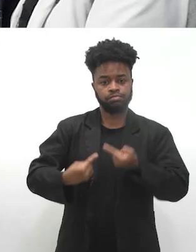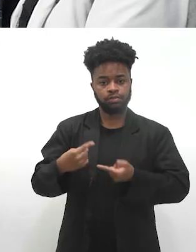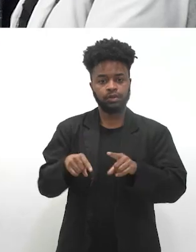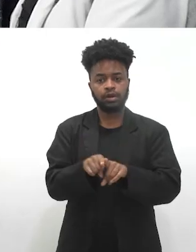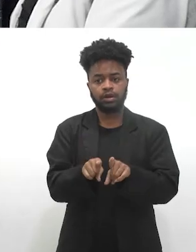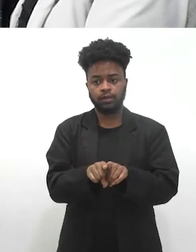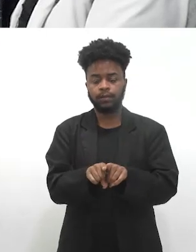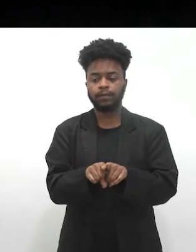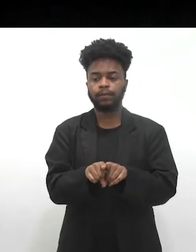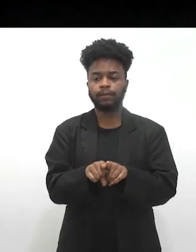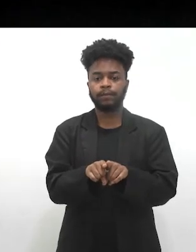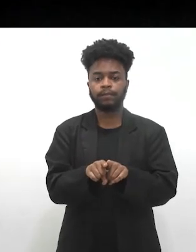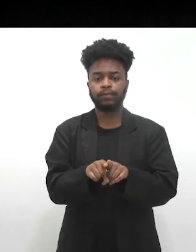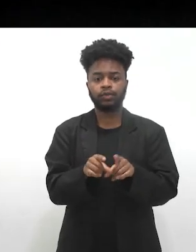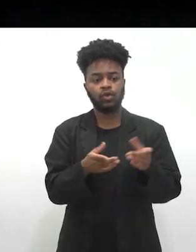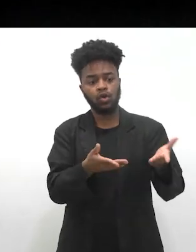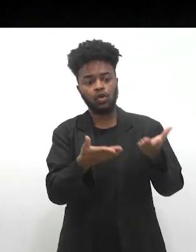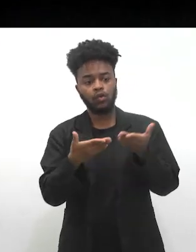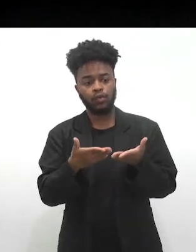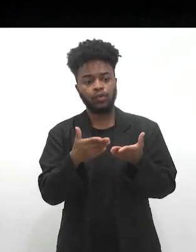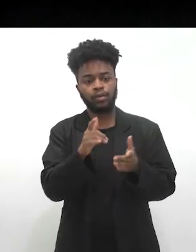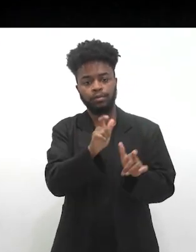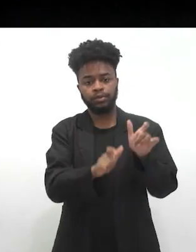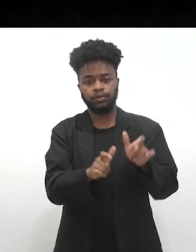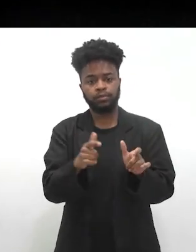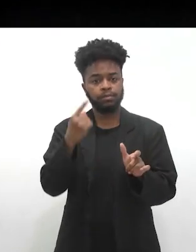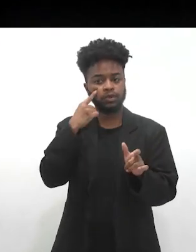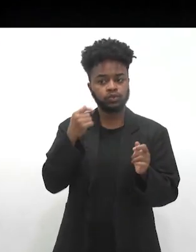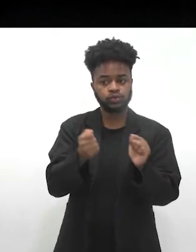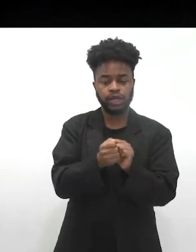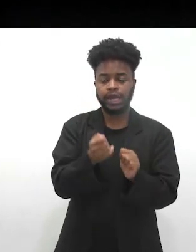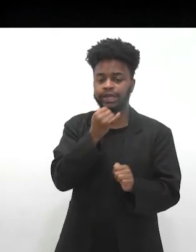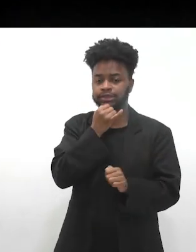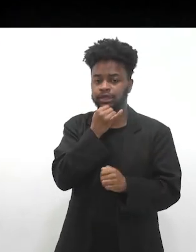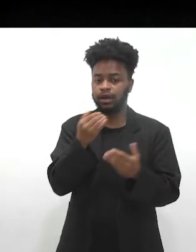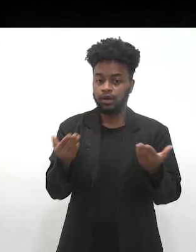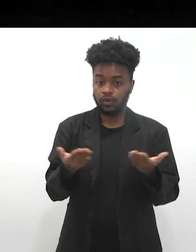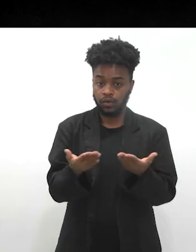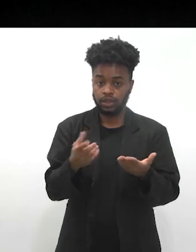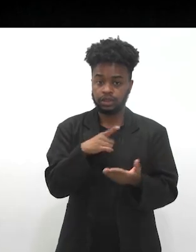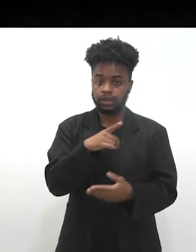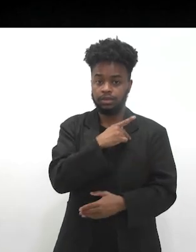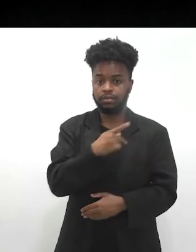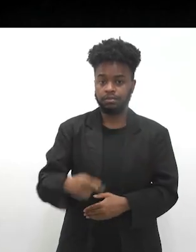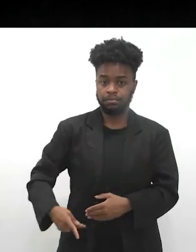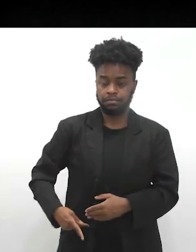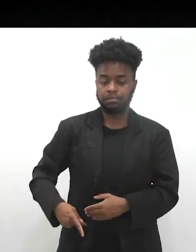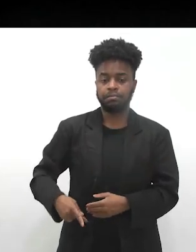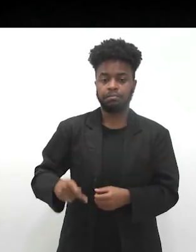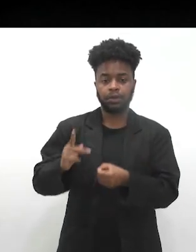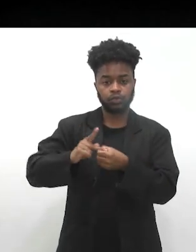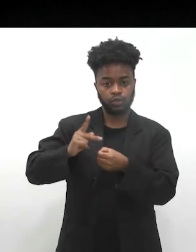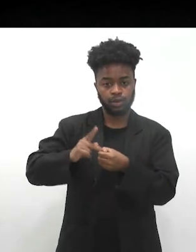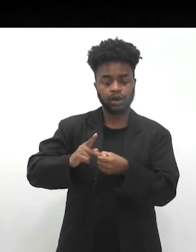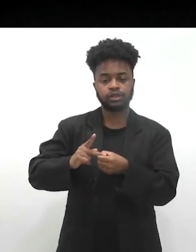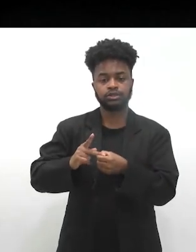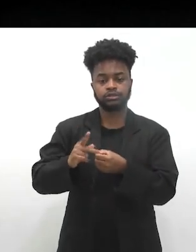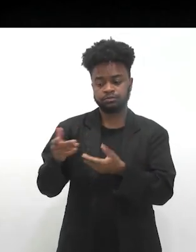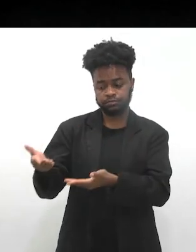debatido, trazer os parceiros que pensam. Por exemplo, trouxemos agora a presidente da